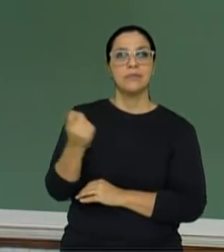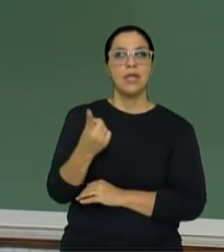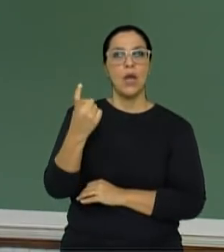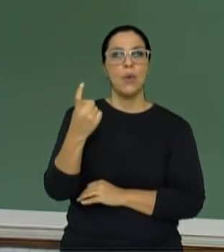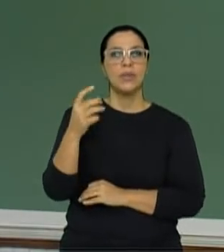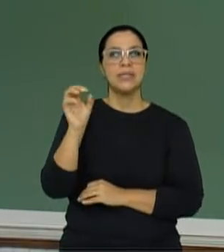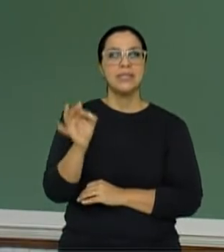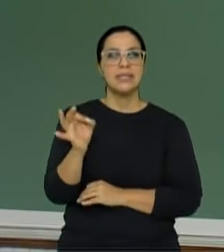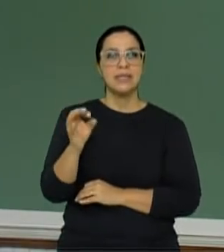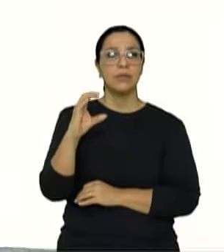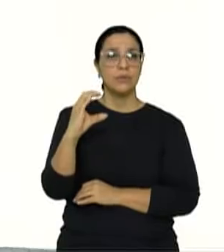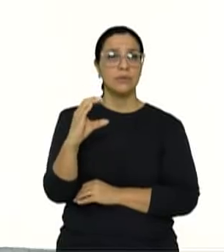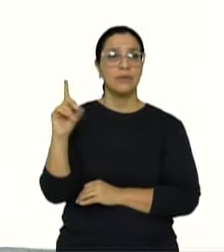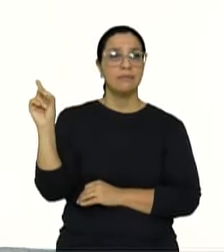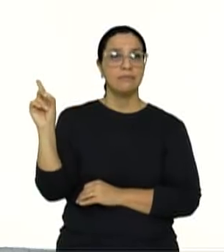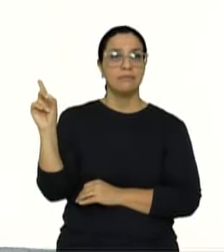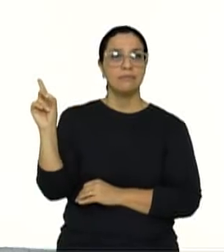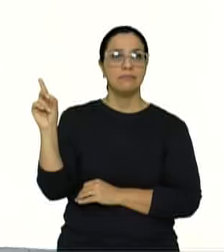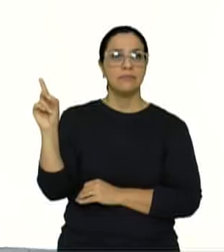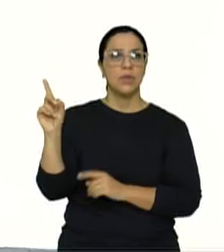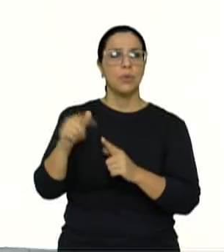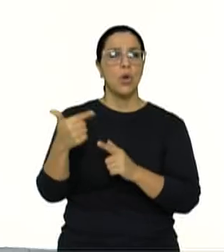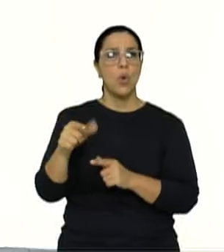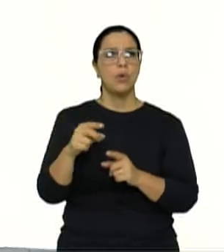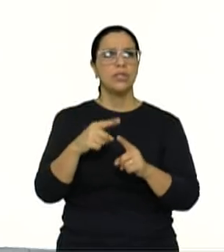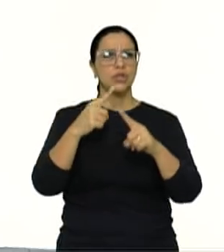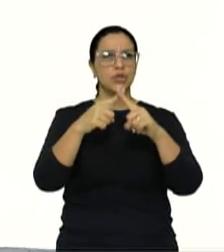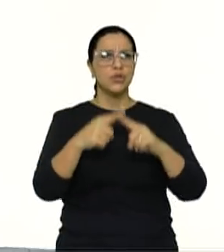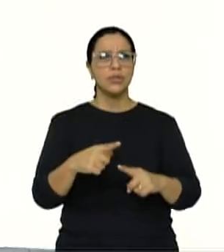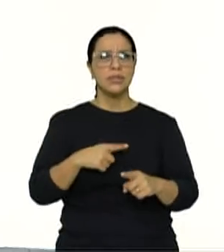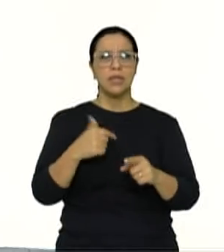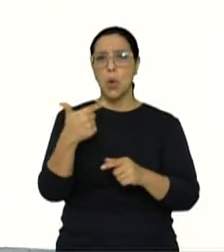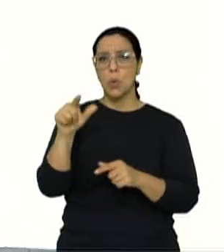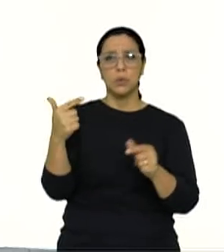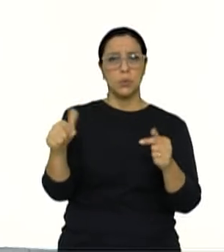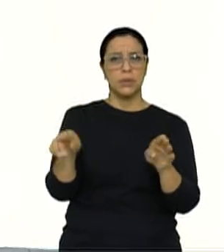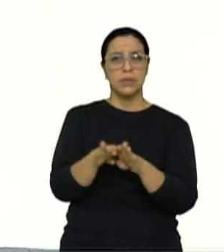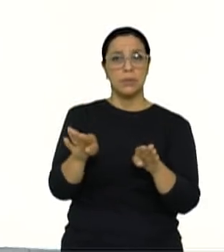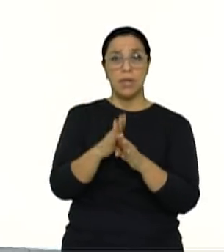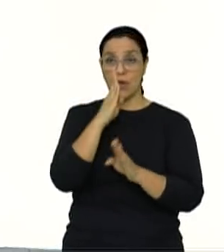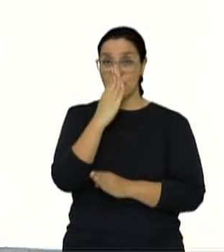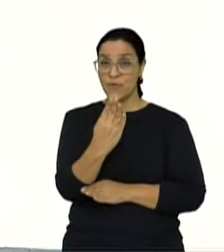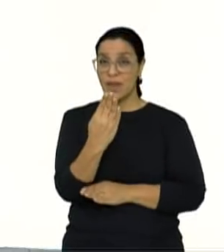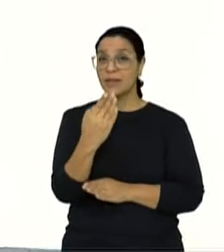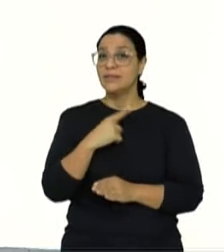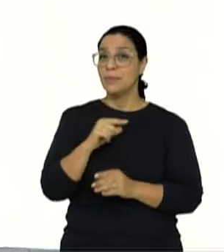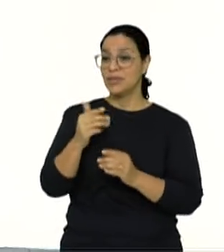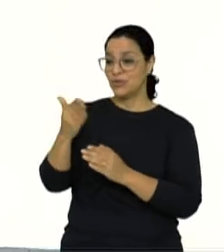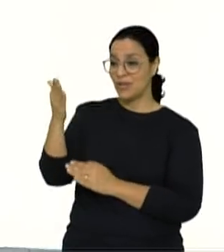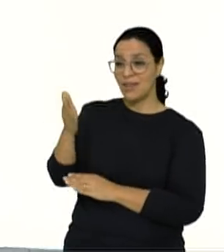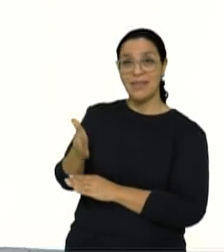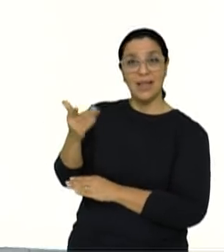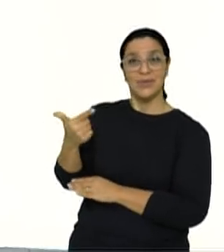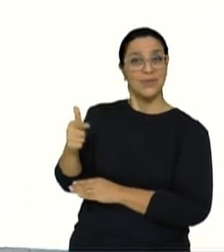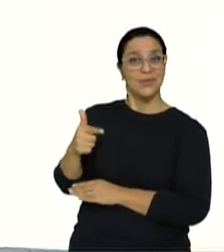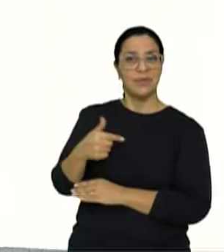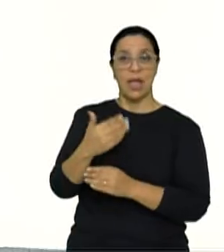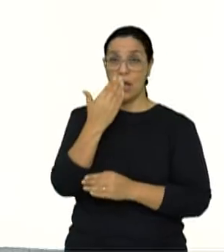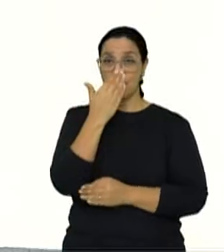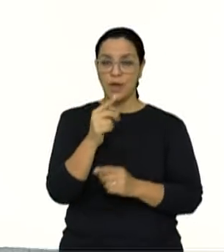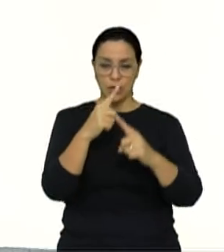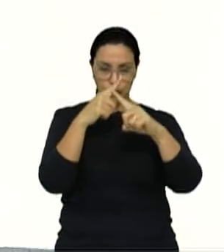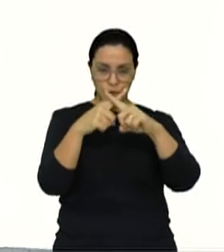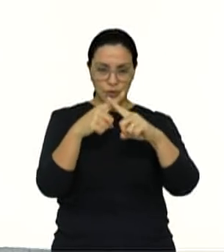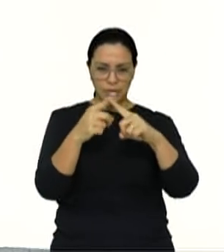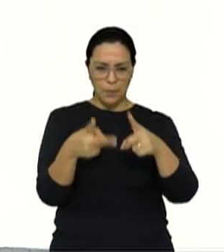Então, a única opção só pode ser o C, né? Porque as outras têm X, lá não tem X, né? Tem X de frente, mas de lado não tem X, né? Olhando de frente